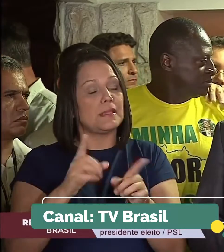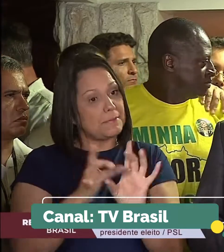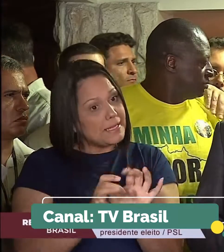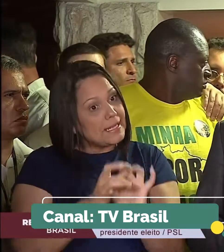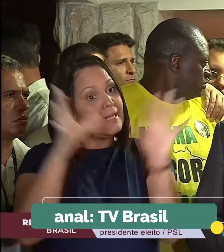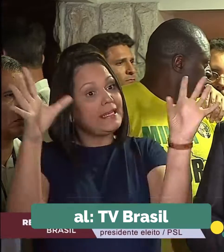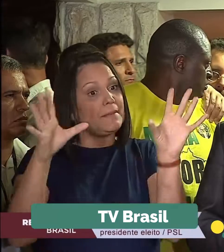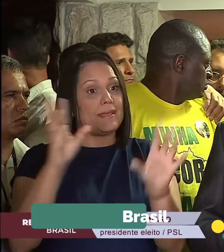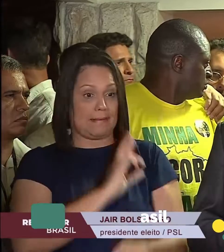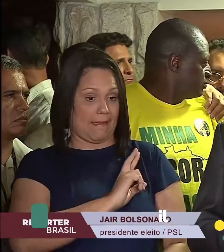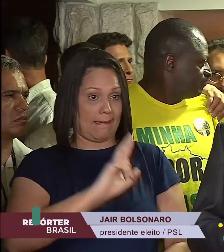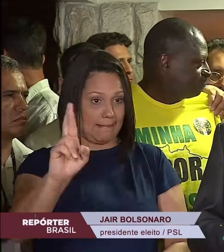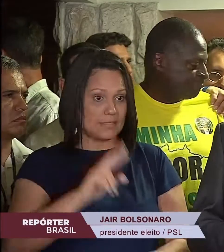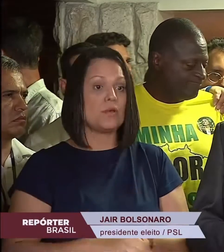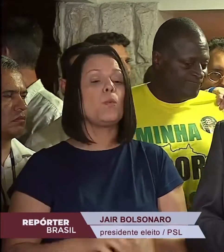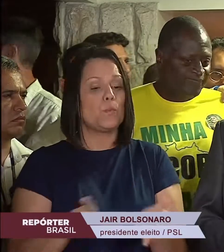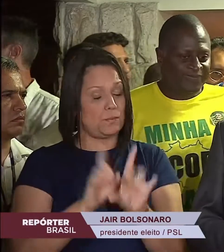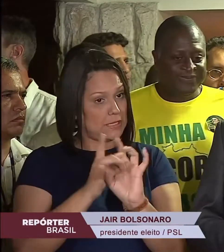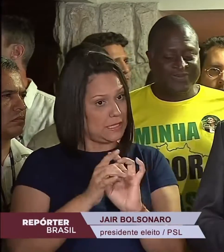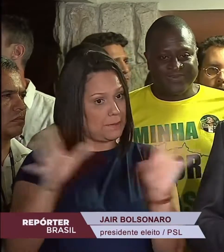Deixa Deus te levantar.